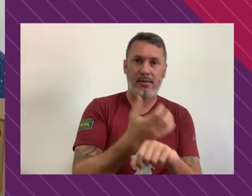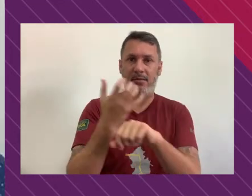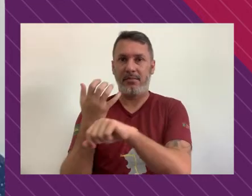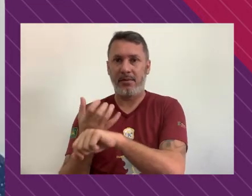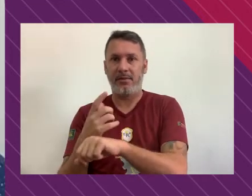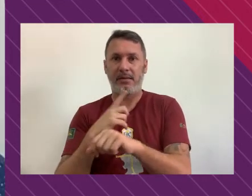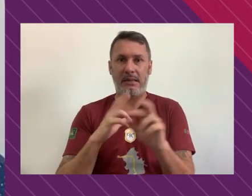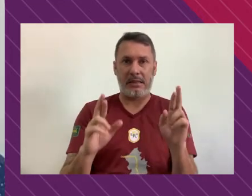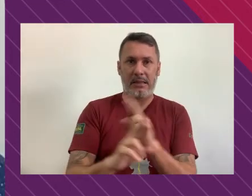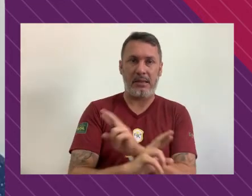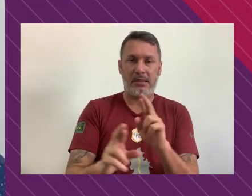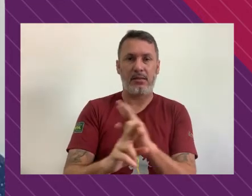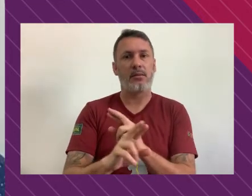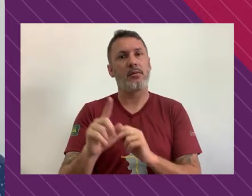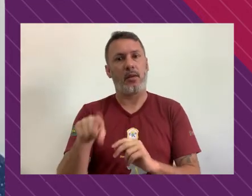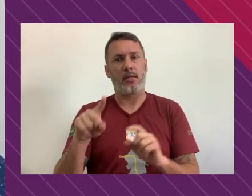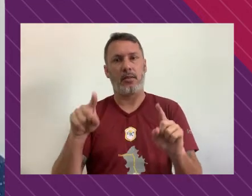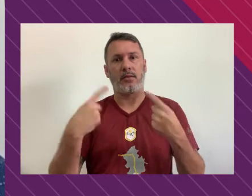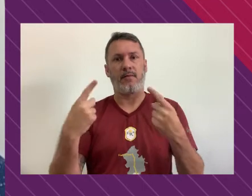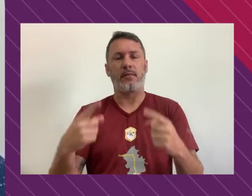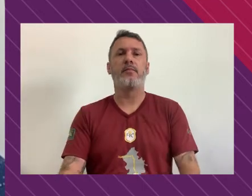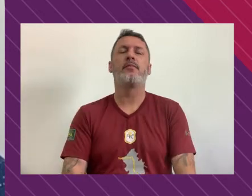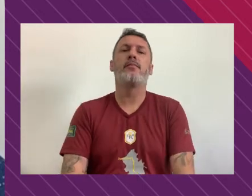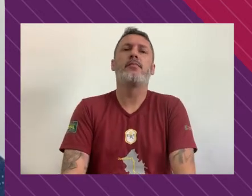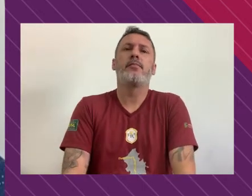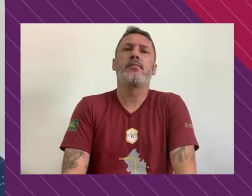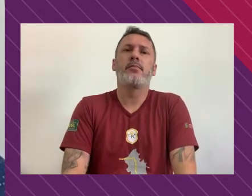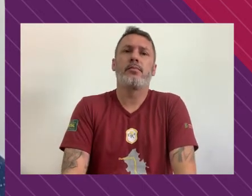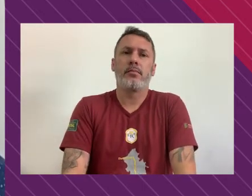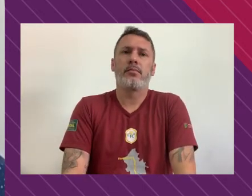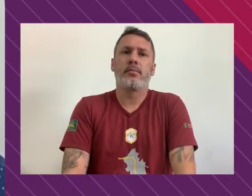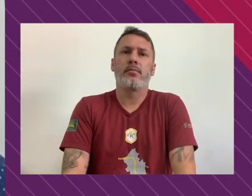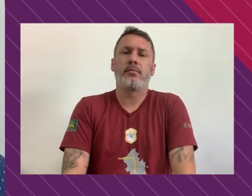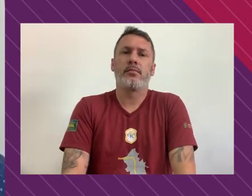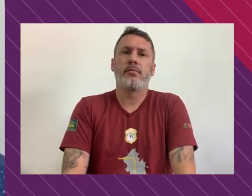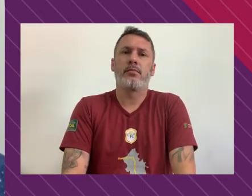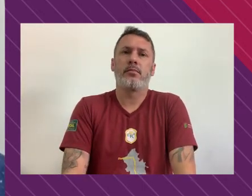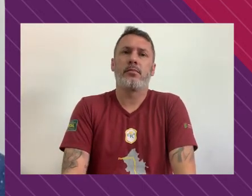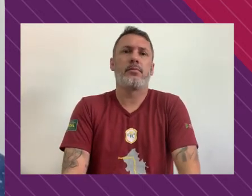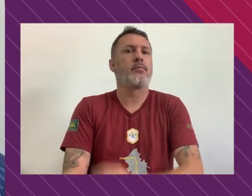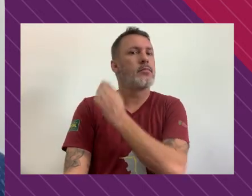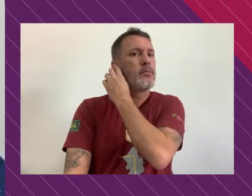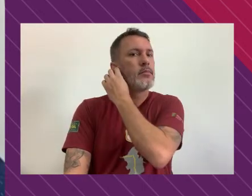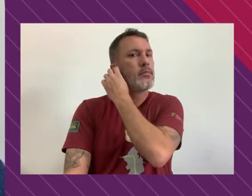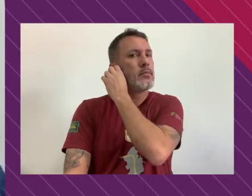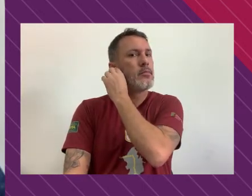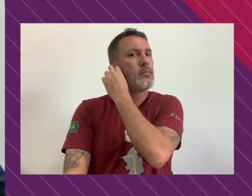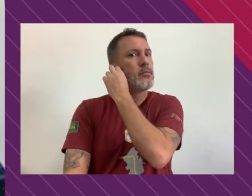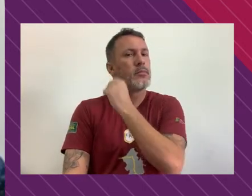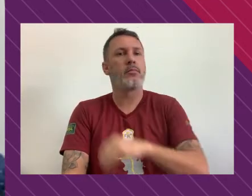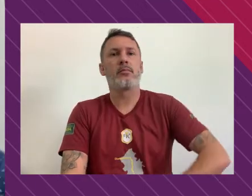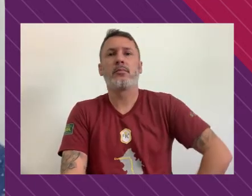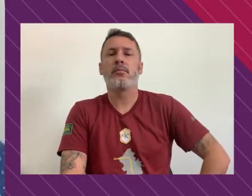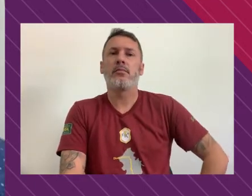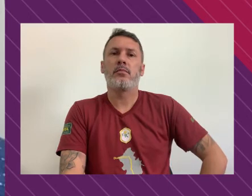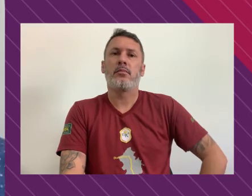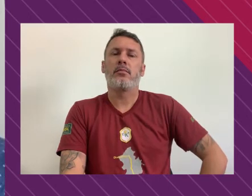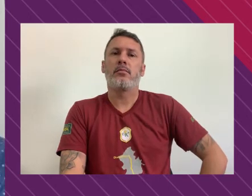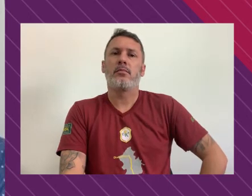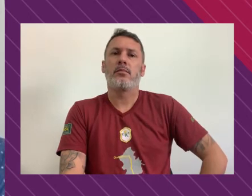momento ficou um pouco ruim a imagem. Acho muito bacana o ponto que você traz, porque a gente tem uma divisão que é uma